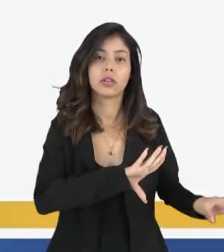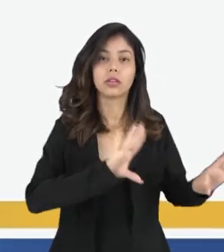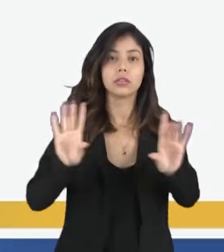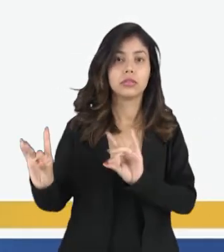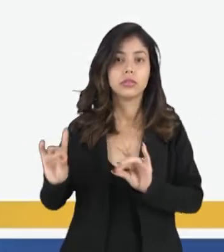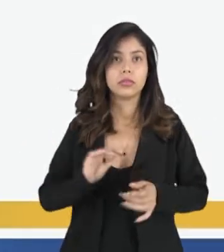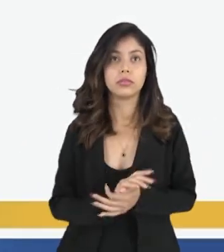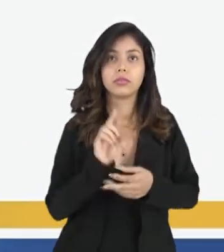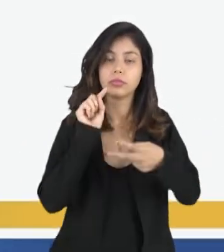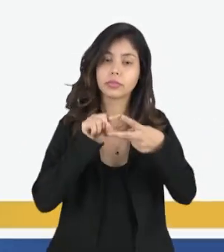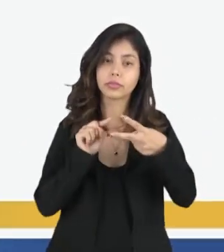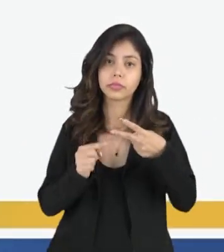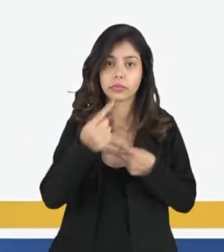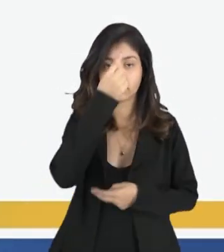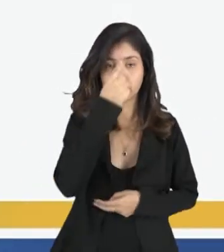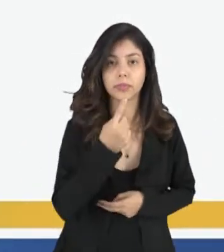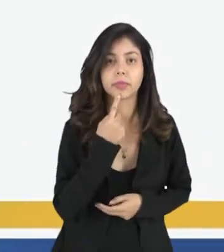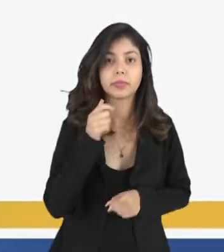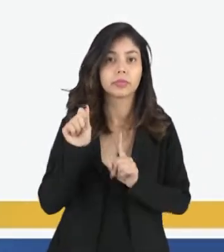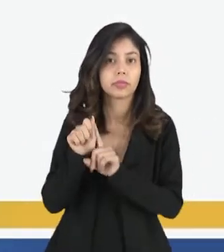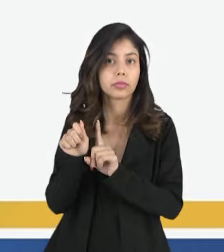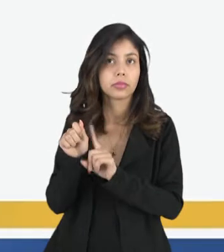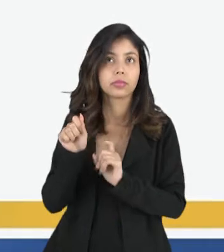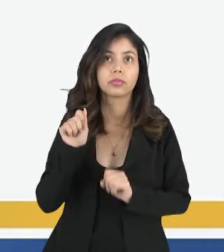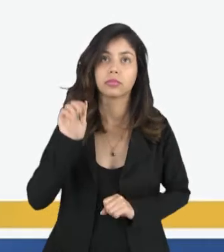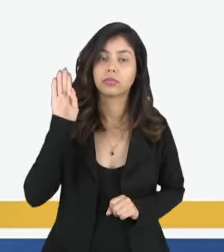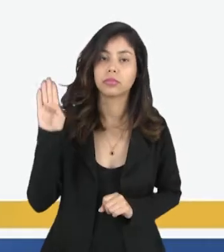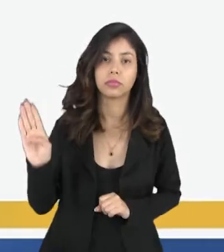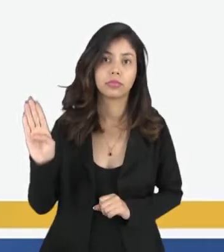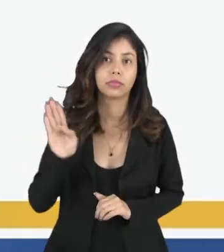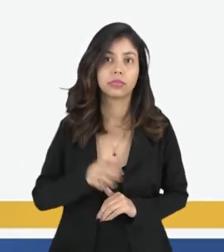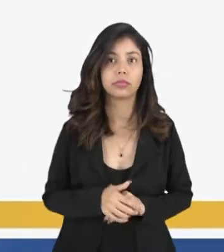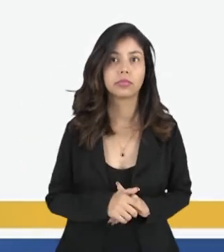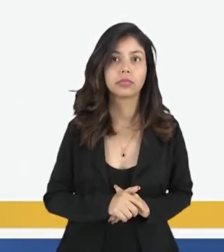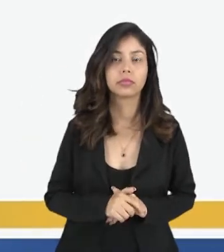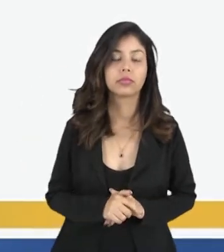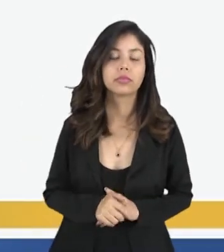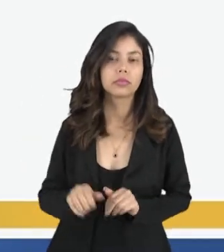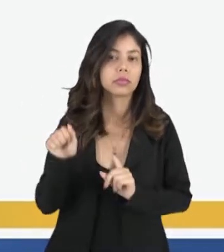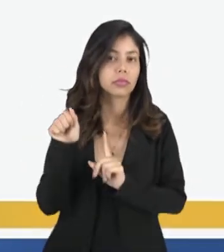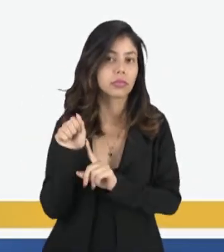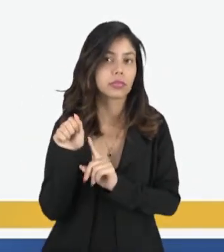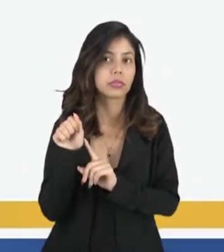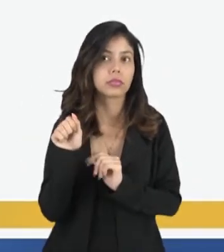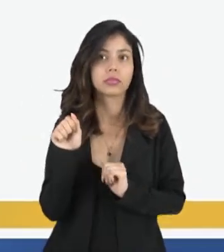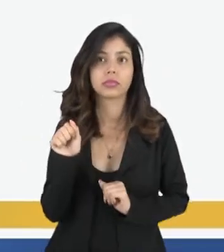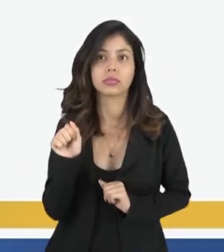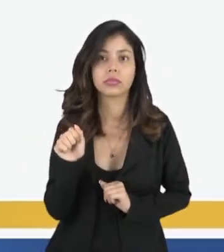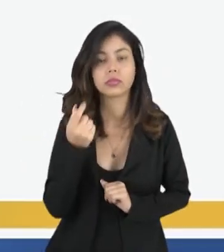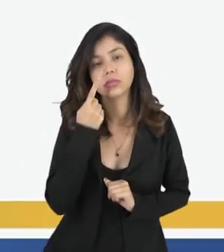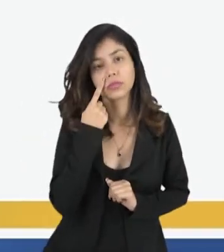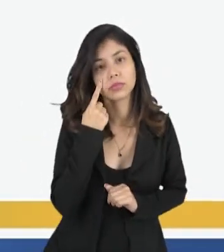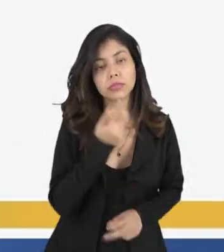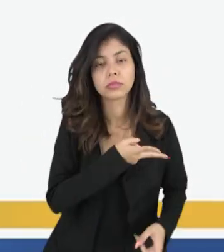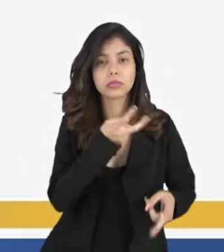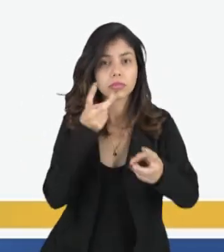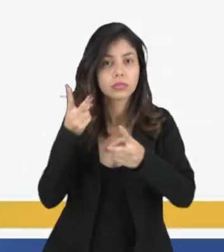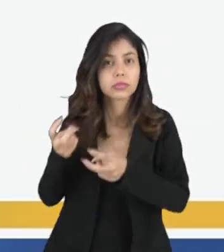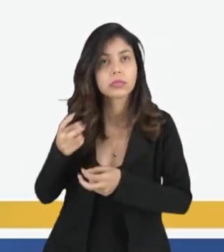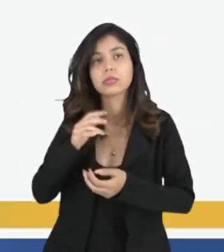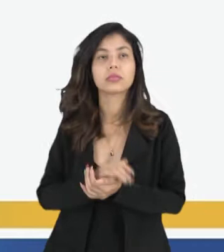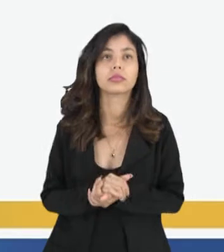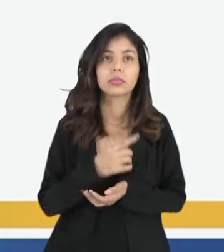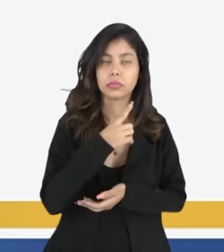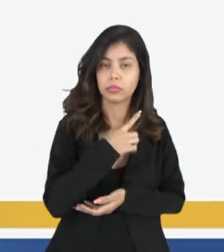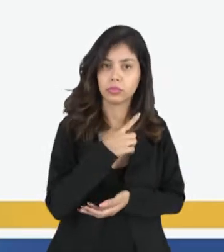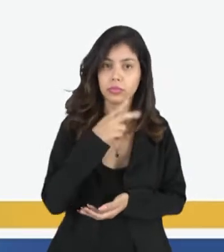aí duas figuras, a figura A e a figura B. Na figura A, você está percebendo que